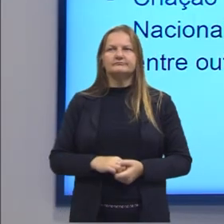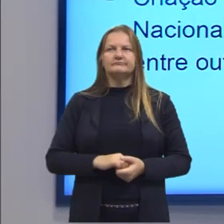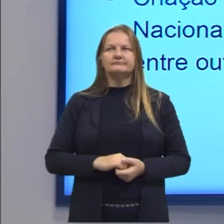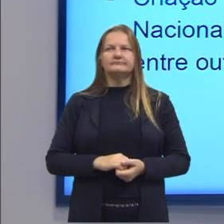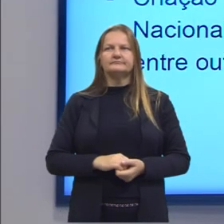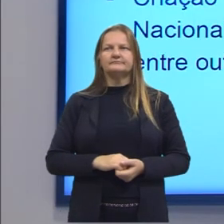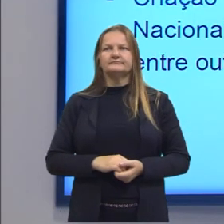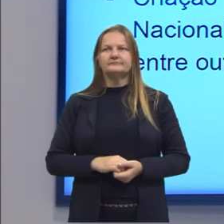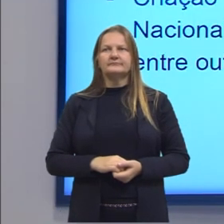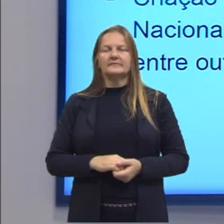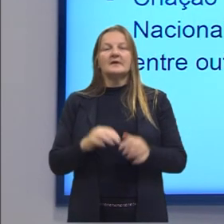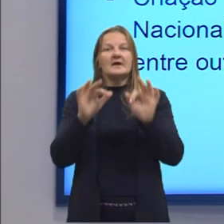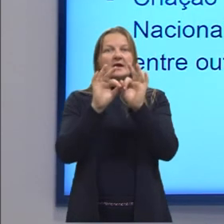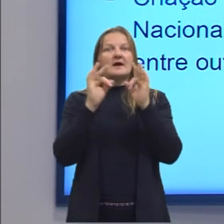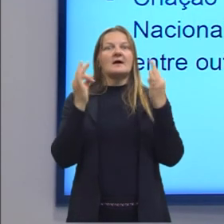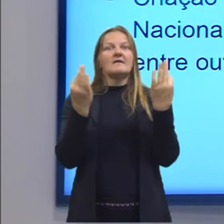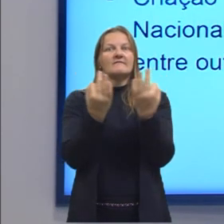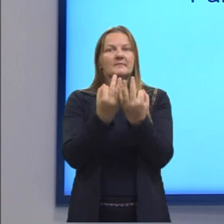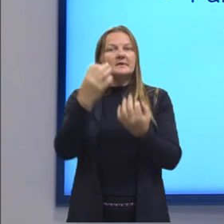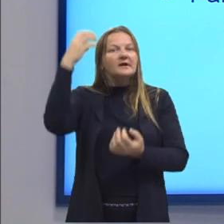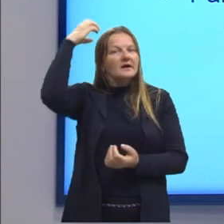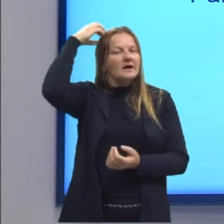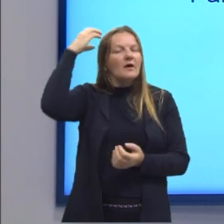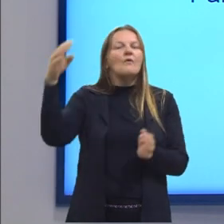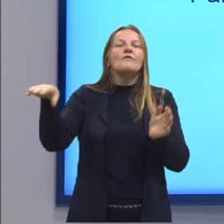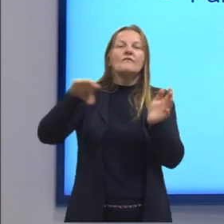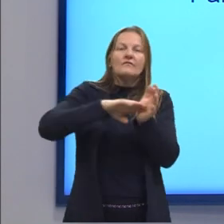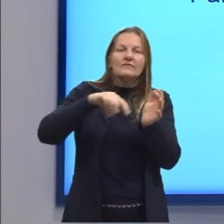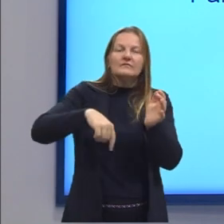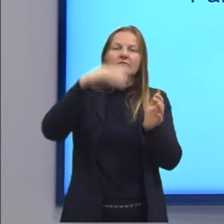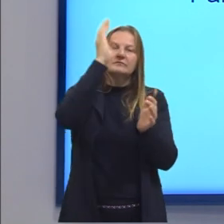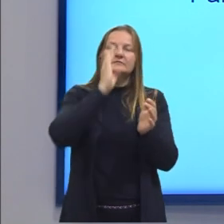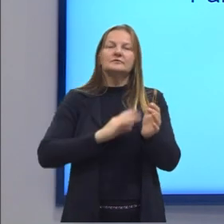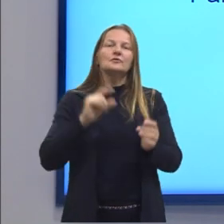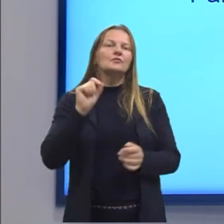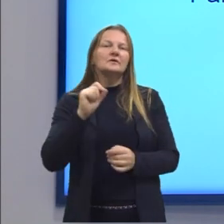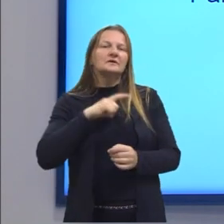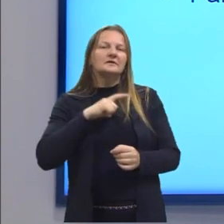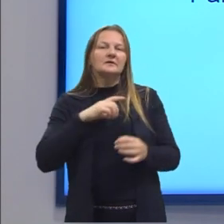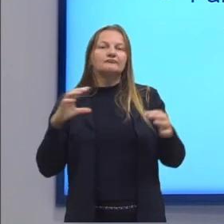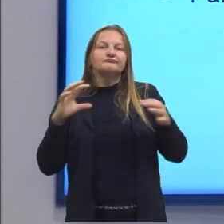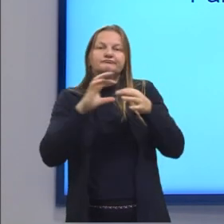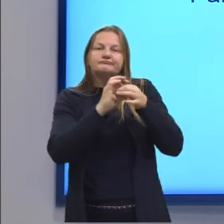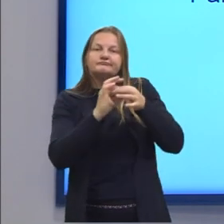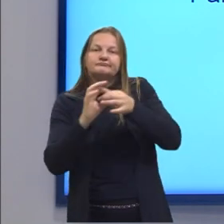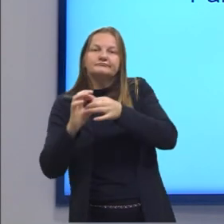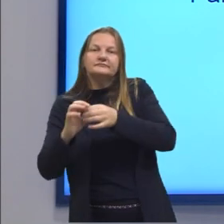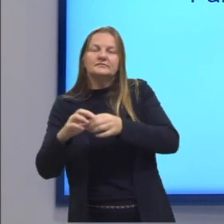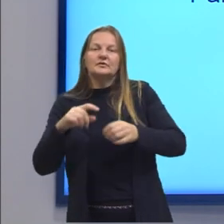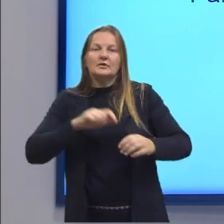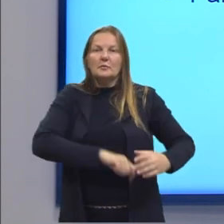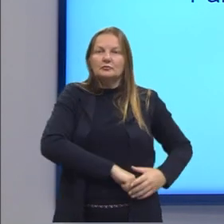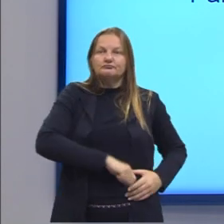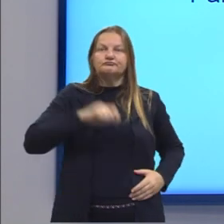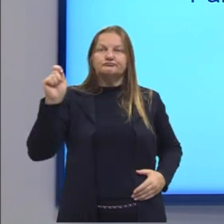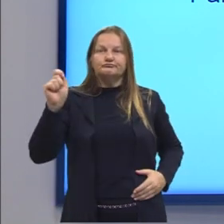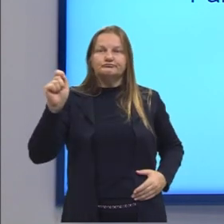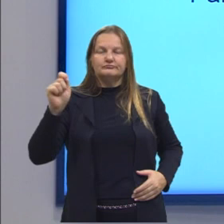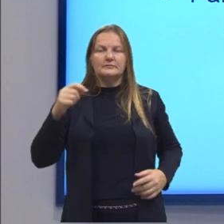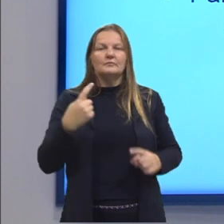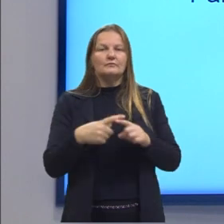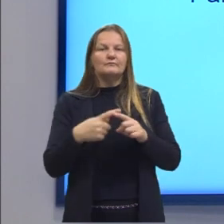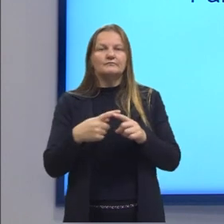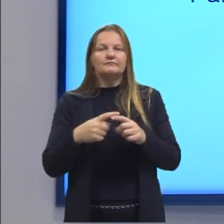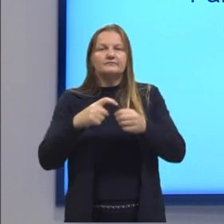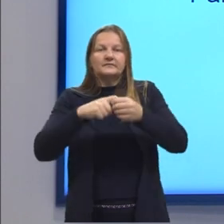então a família real veio para o Brasil e o que que isso tem a ver depois com a independência nesse período junino